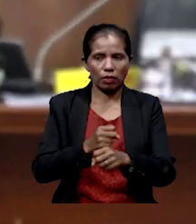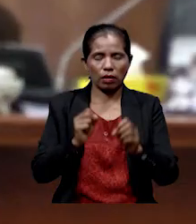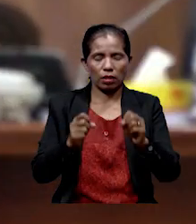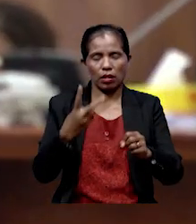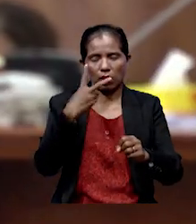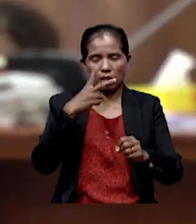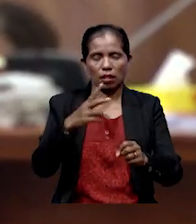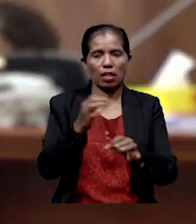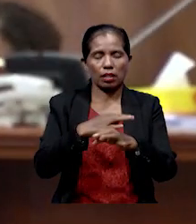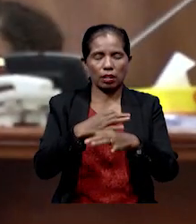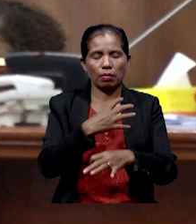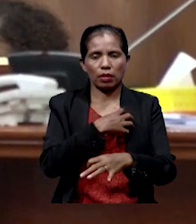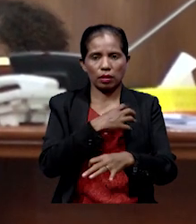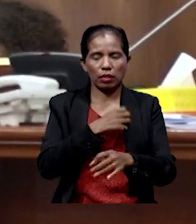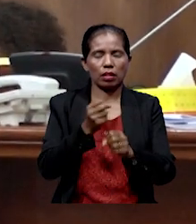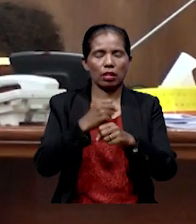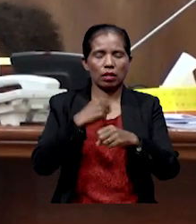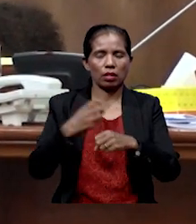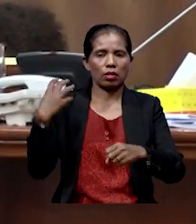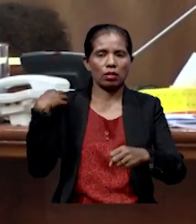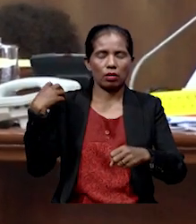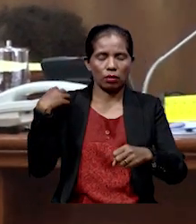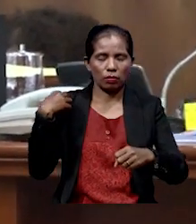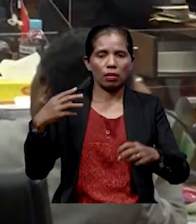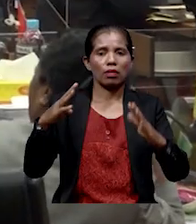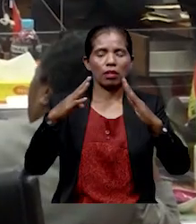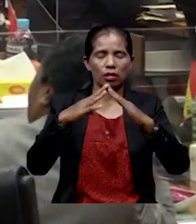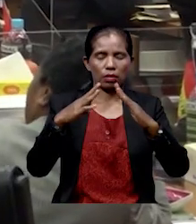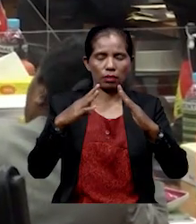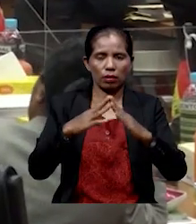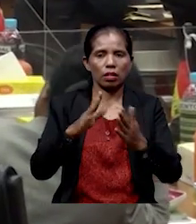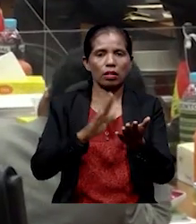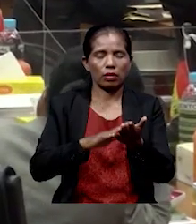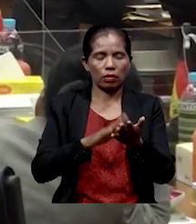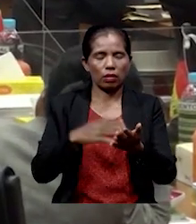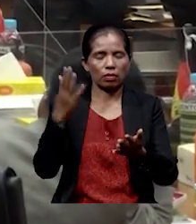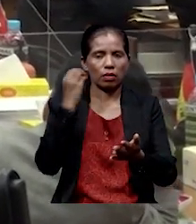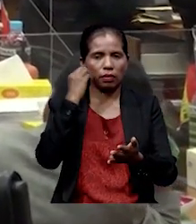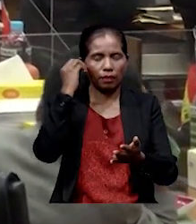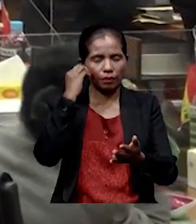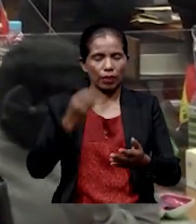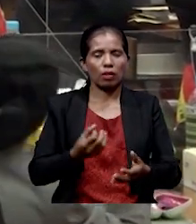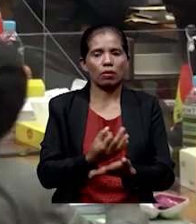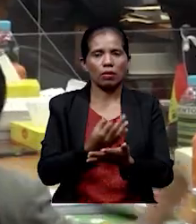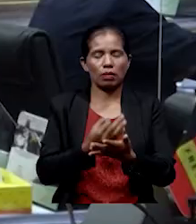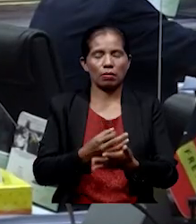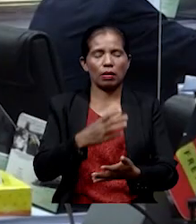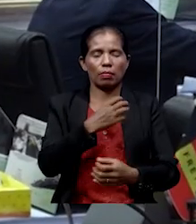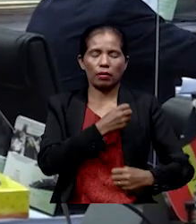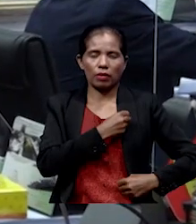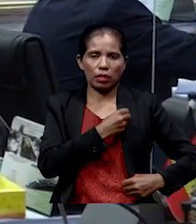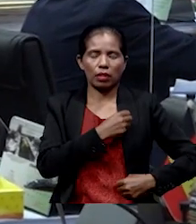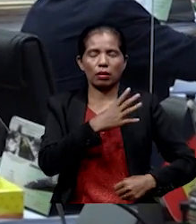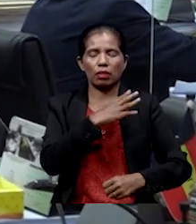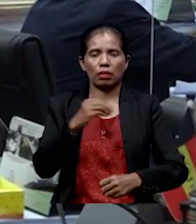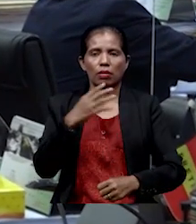penitele estabelece sede arte marcial no arte ritual, escola ia uma, acomodação ba penitele no FFDTL,